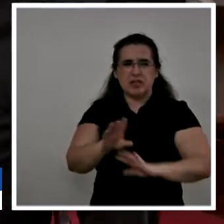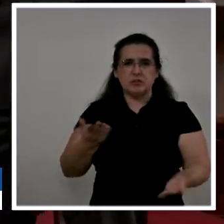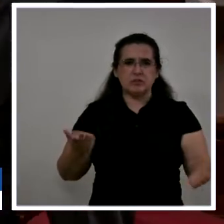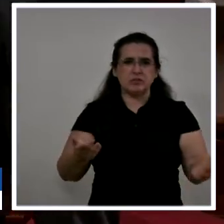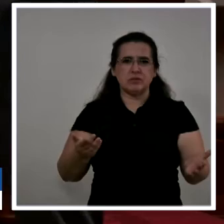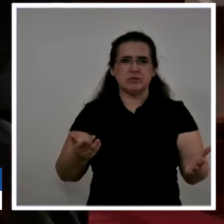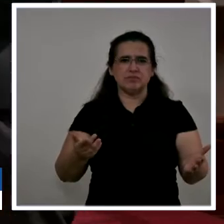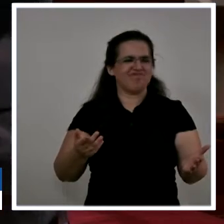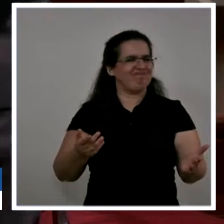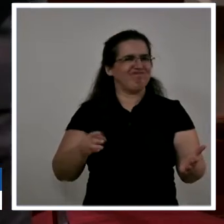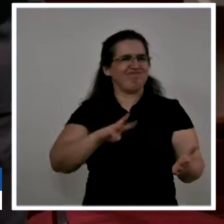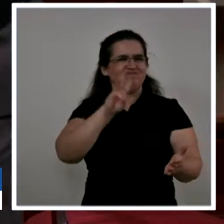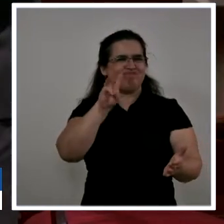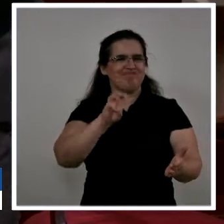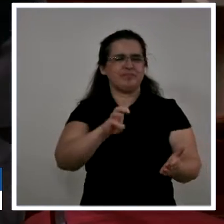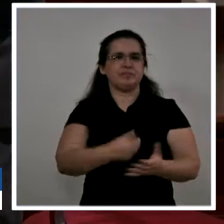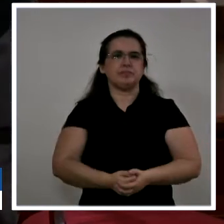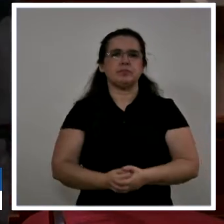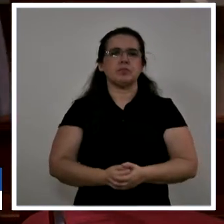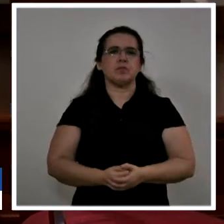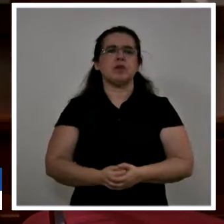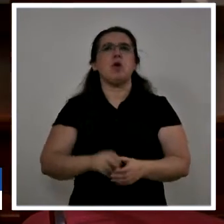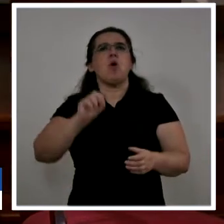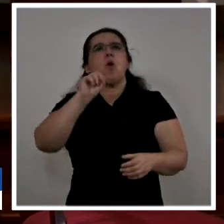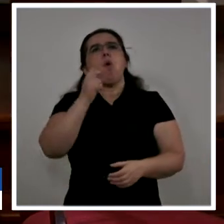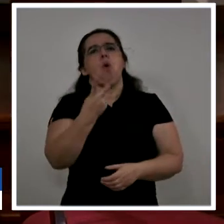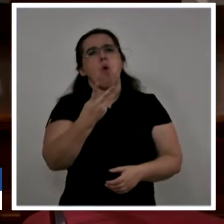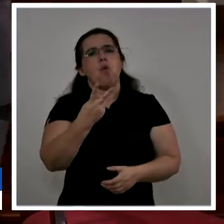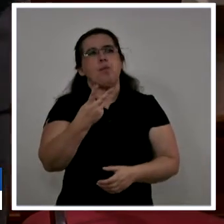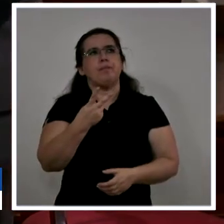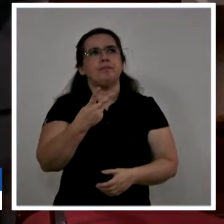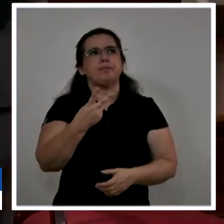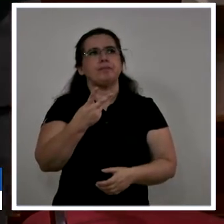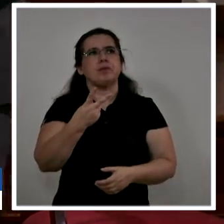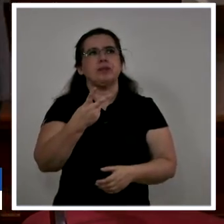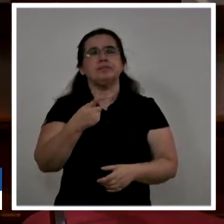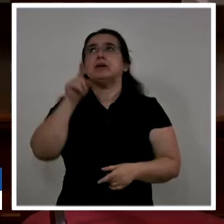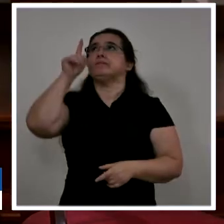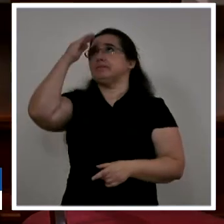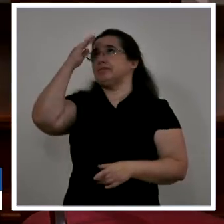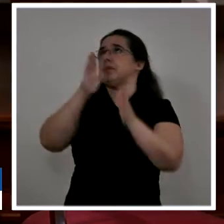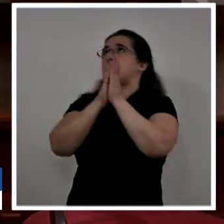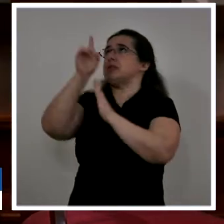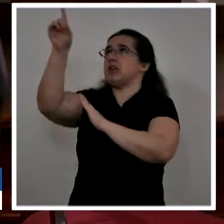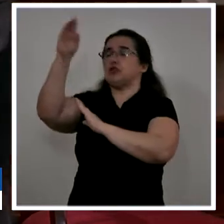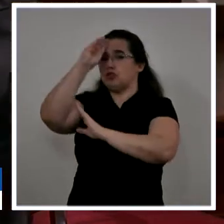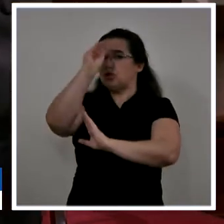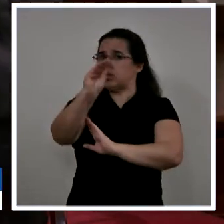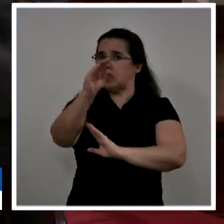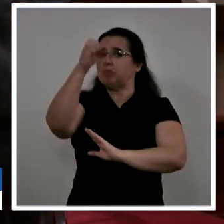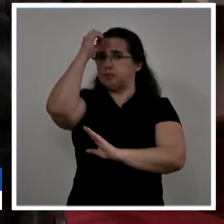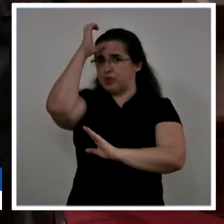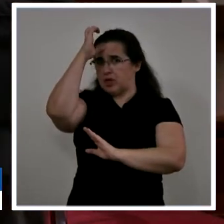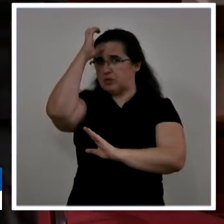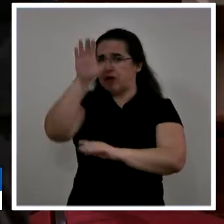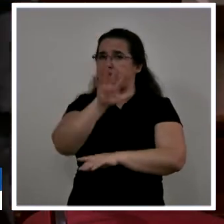us wise wisdom about how nature works? Ou será que ele está principalmente a dar-nos conselhos sábios sobre a forma como a natureza